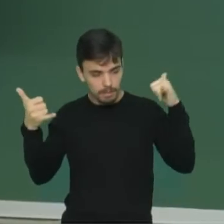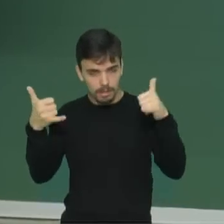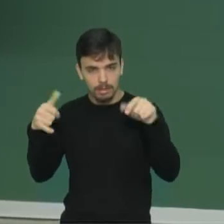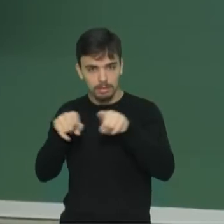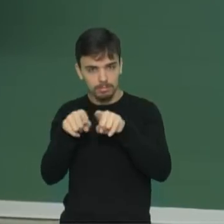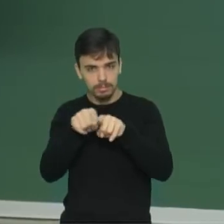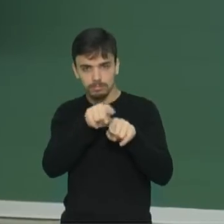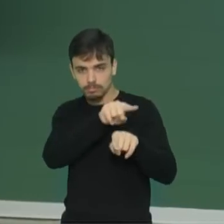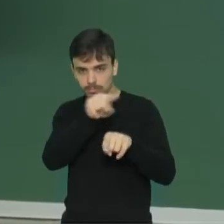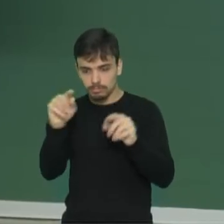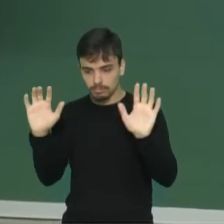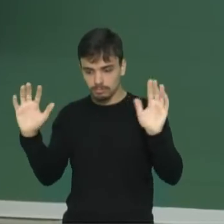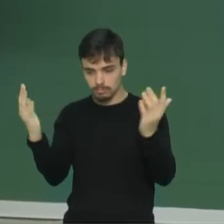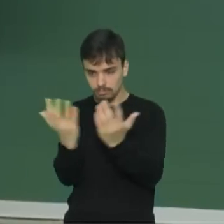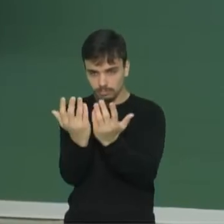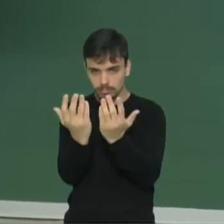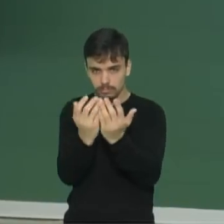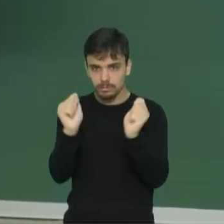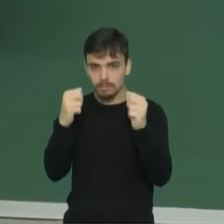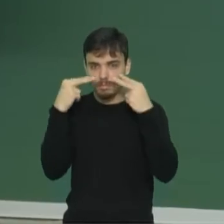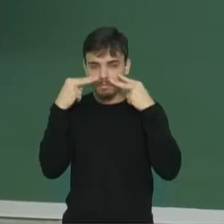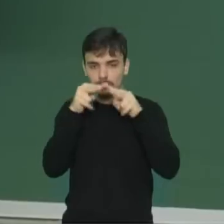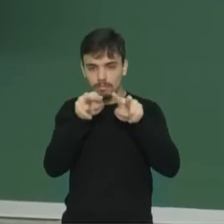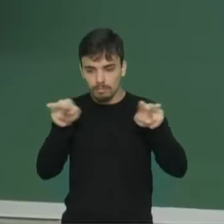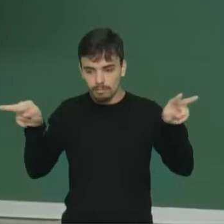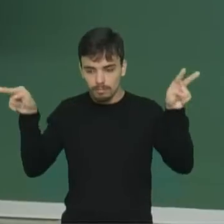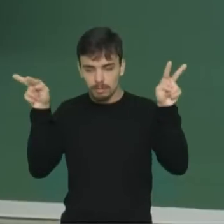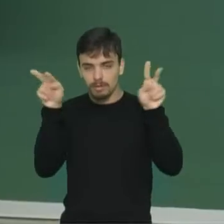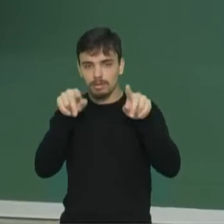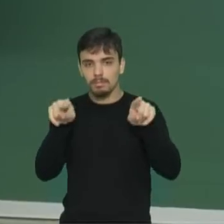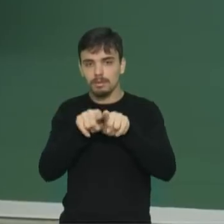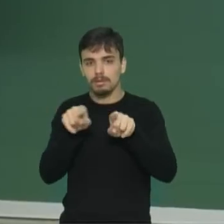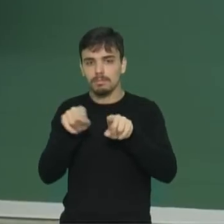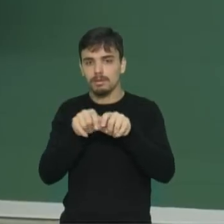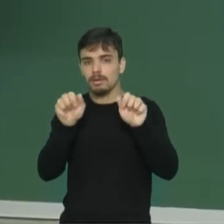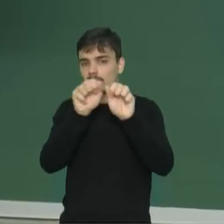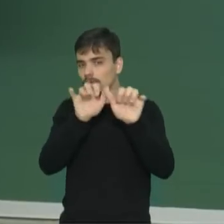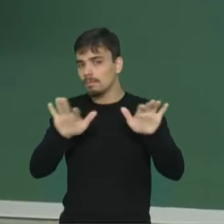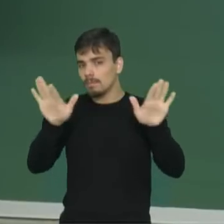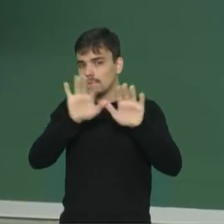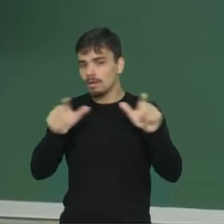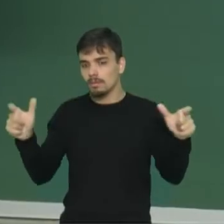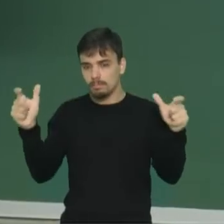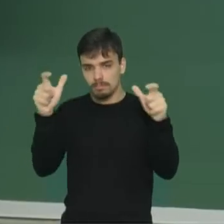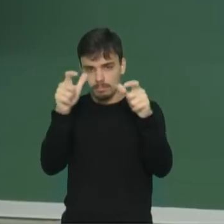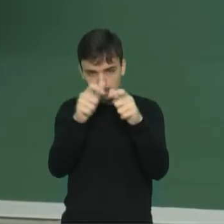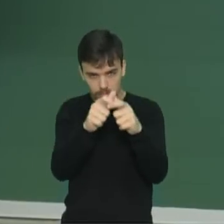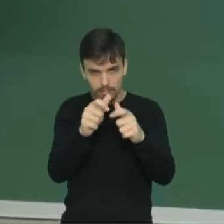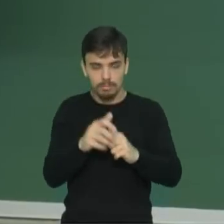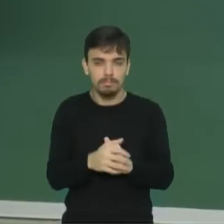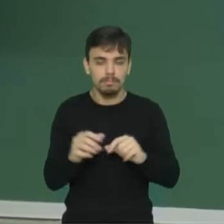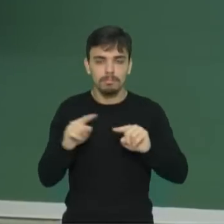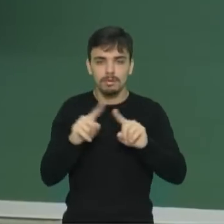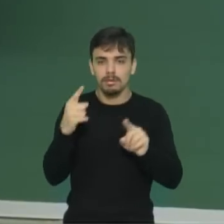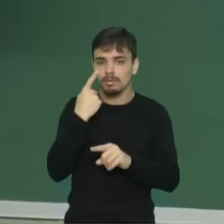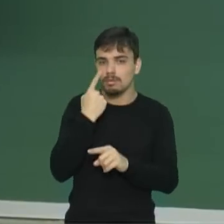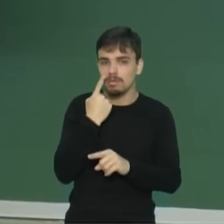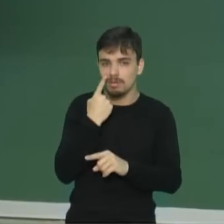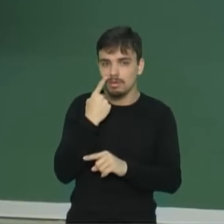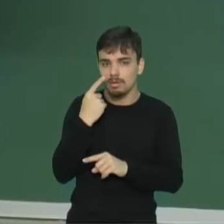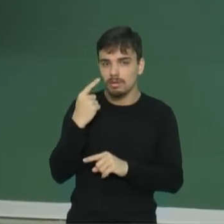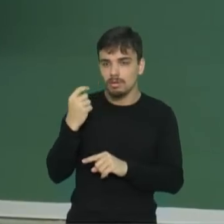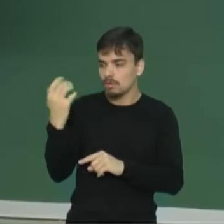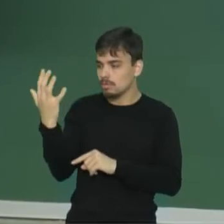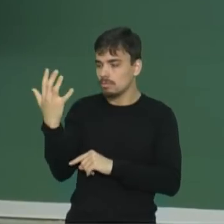espelho. Então eu aumento o campo de visão, só que as imagens ficam menores. Por exemplo, espelhos de